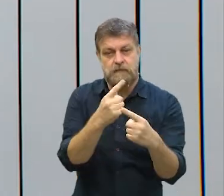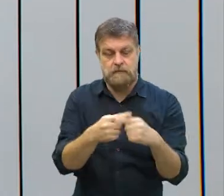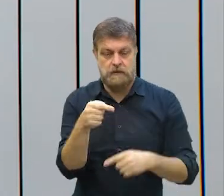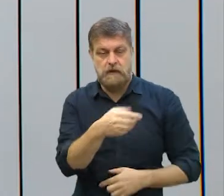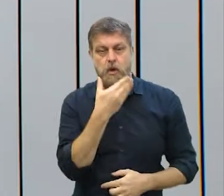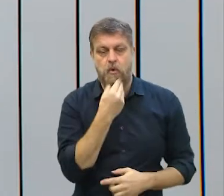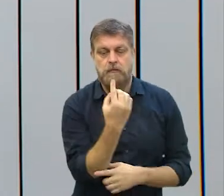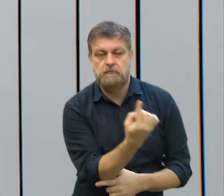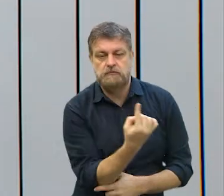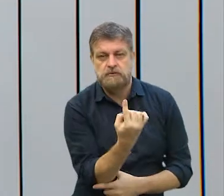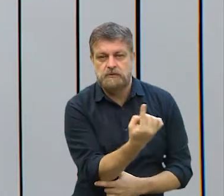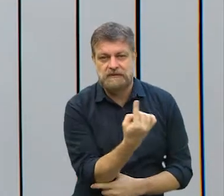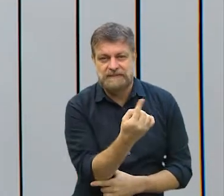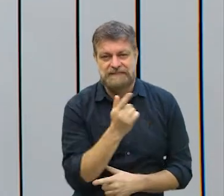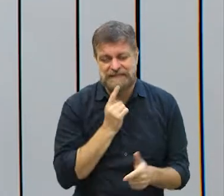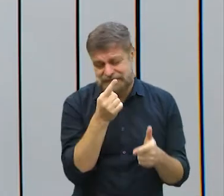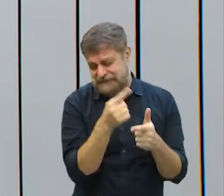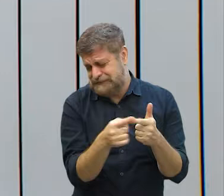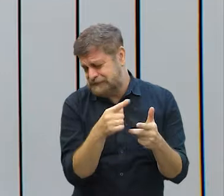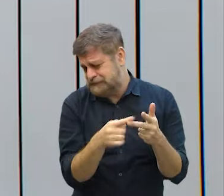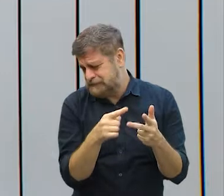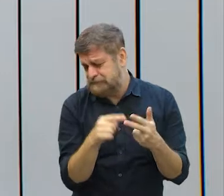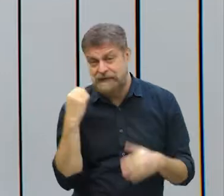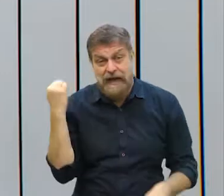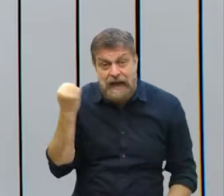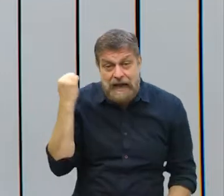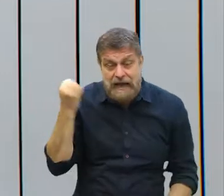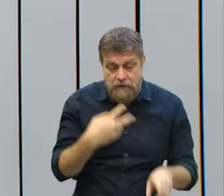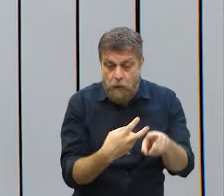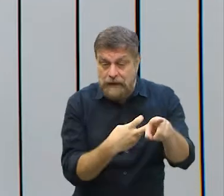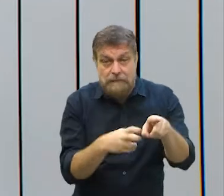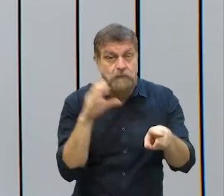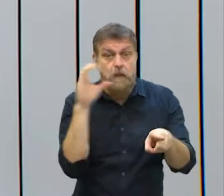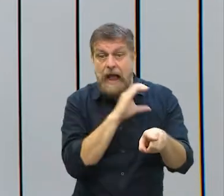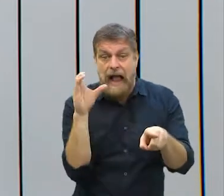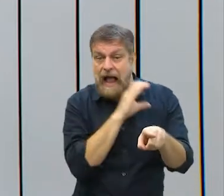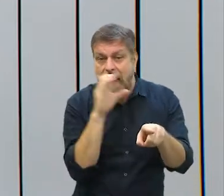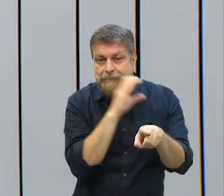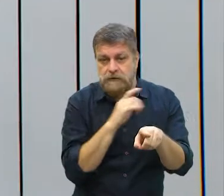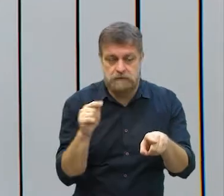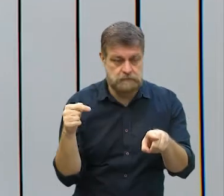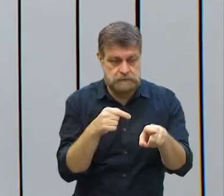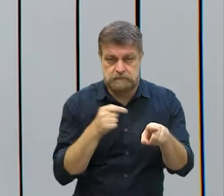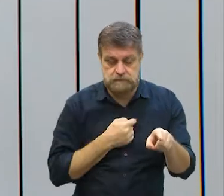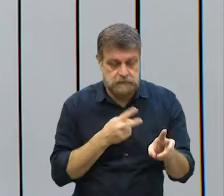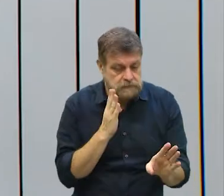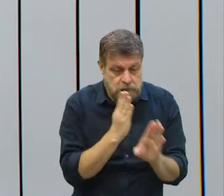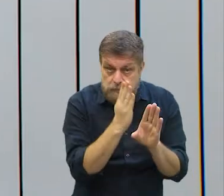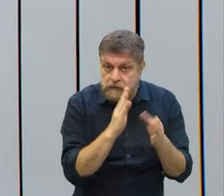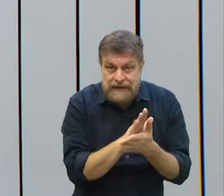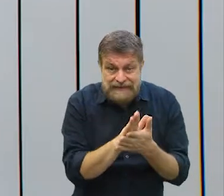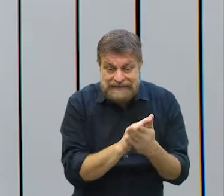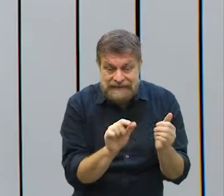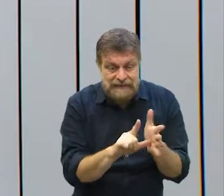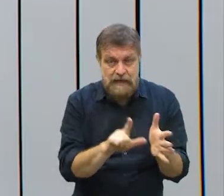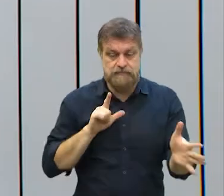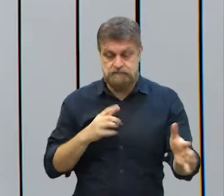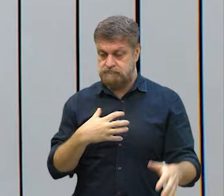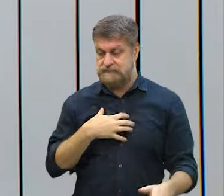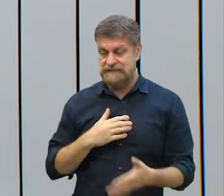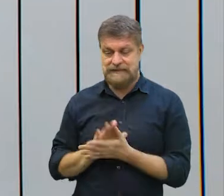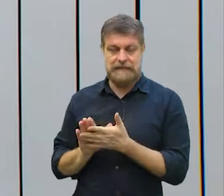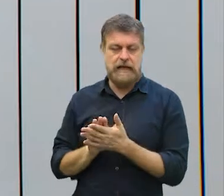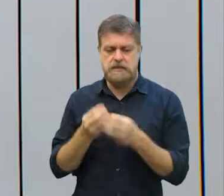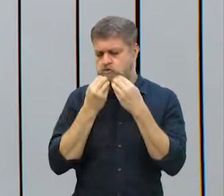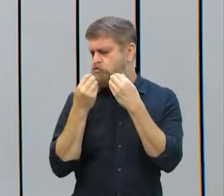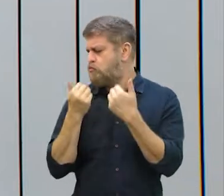ajudar, tem muita gente que tem problema muito grave, o câncer é rápido, não vê. Ele é uma coisa que está escuro ali e você não vê ele. Então acha que